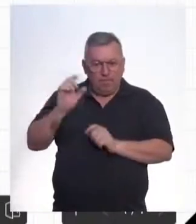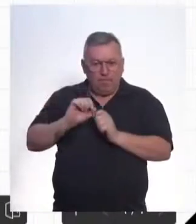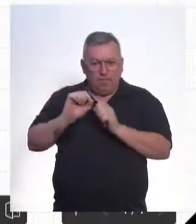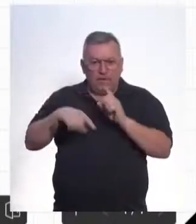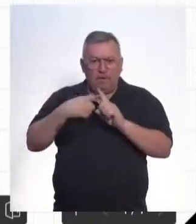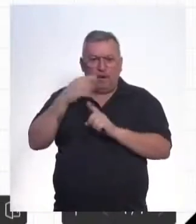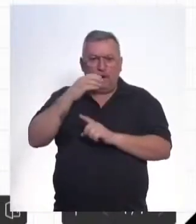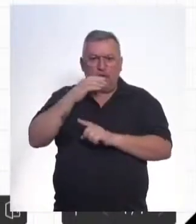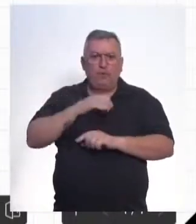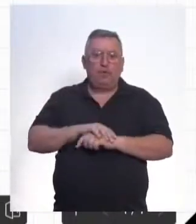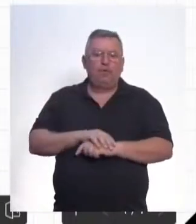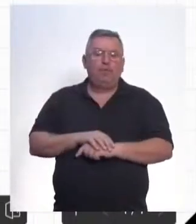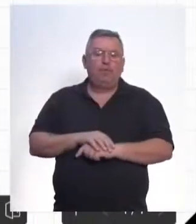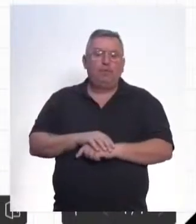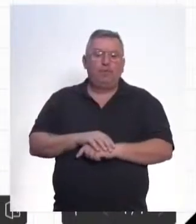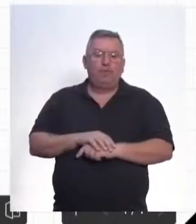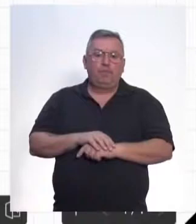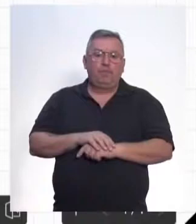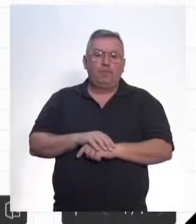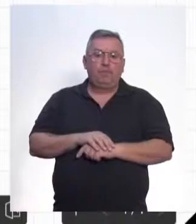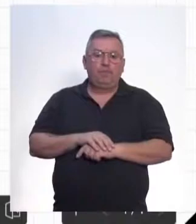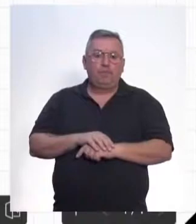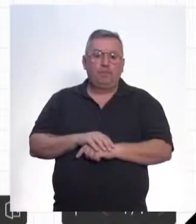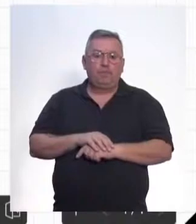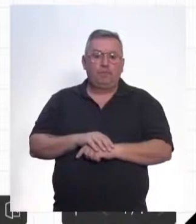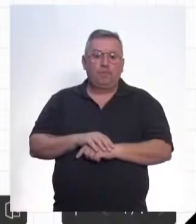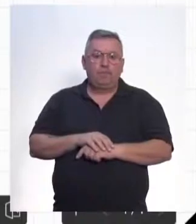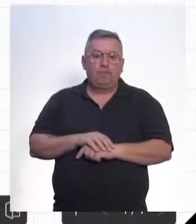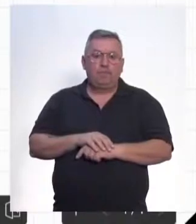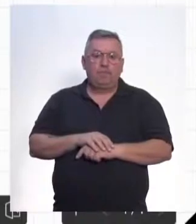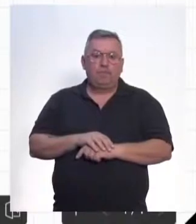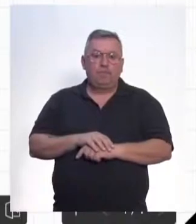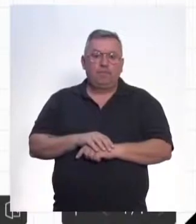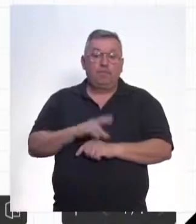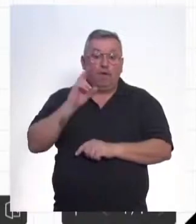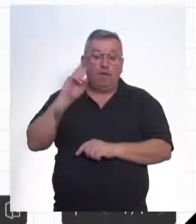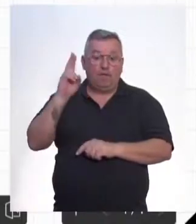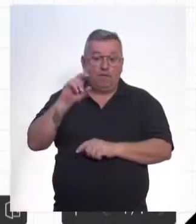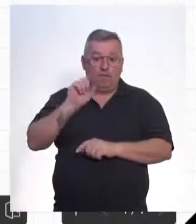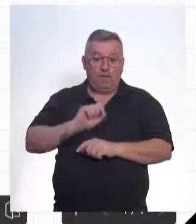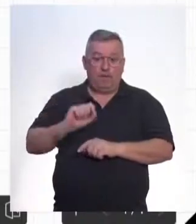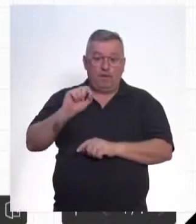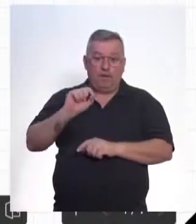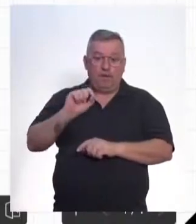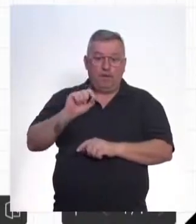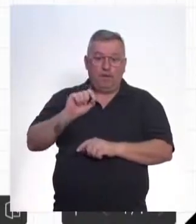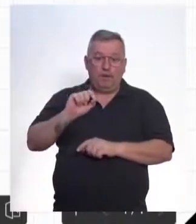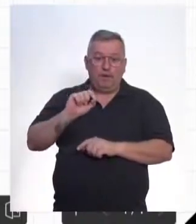mais rápido, correto? 1, 2, 3, e observem que na vertical é a mesma